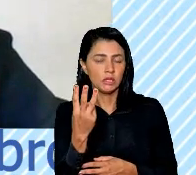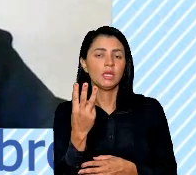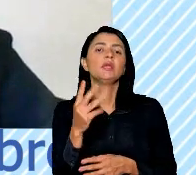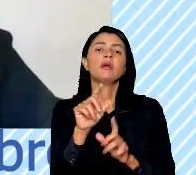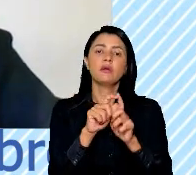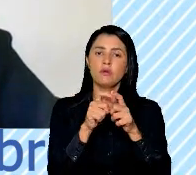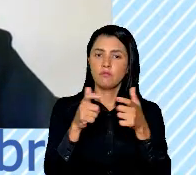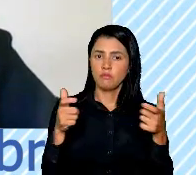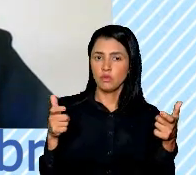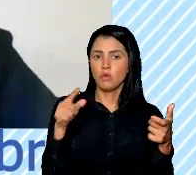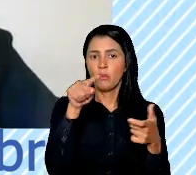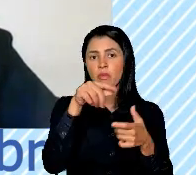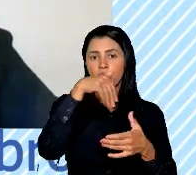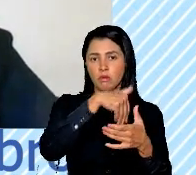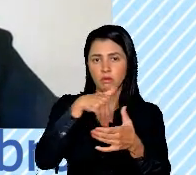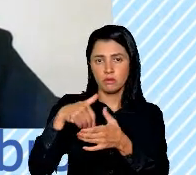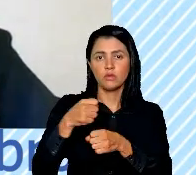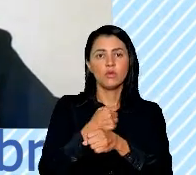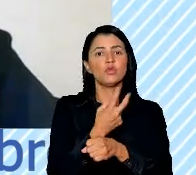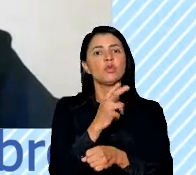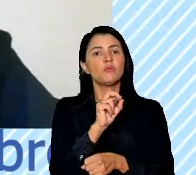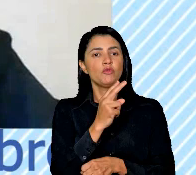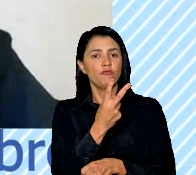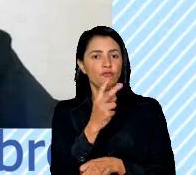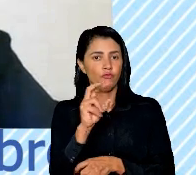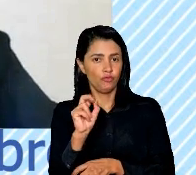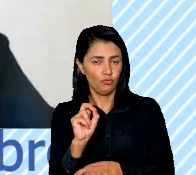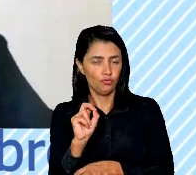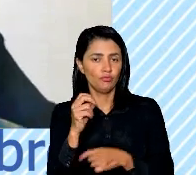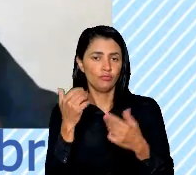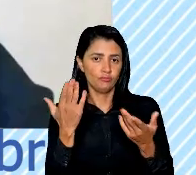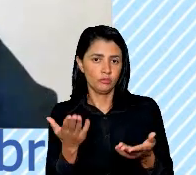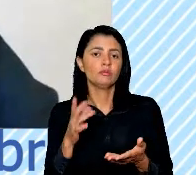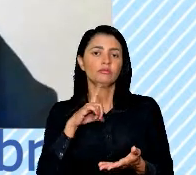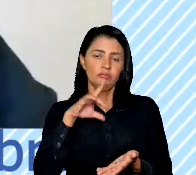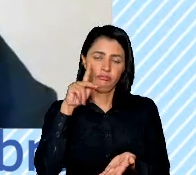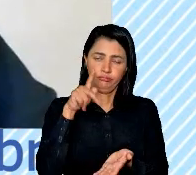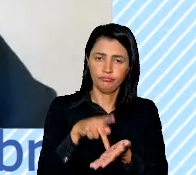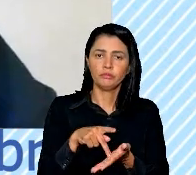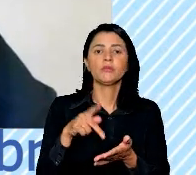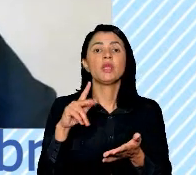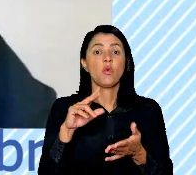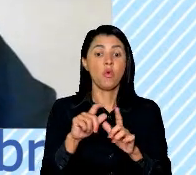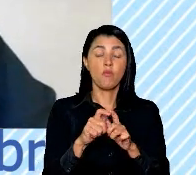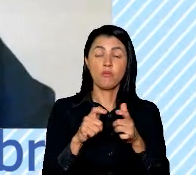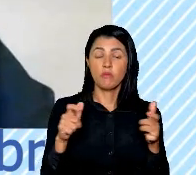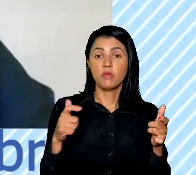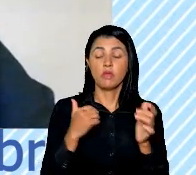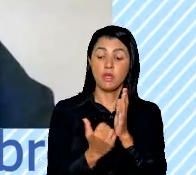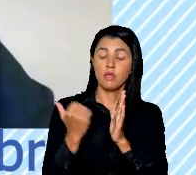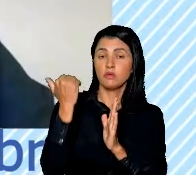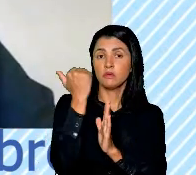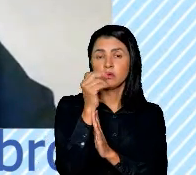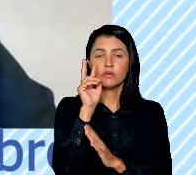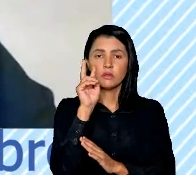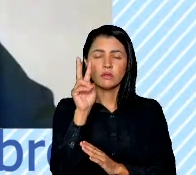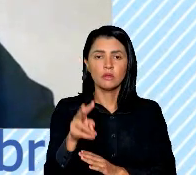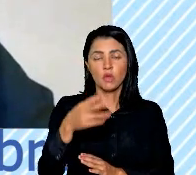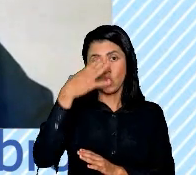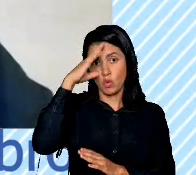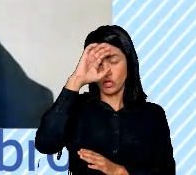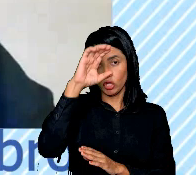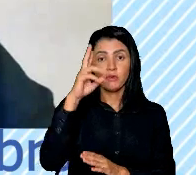agora para as eleições de 2020. Então, houve de fato esse aumento, e aí aqui eu fiz uma anotação de Curitiba, Vitória e